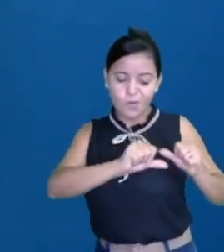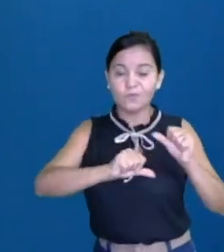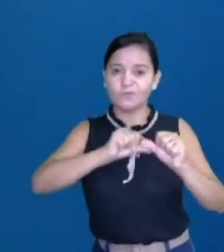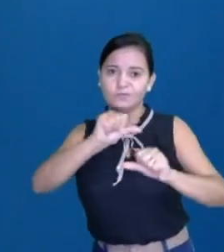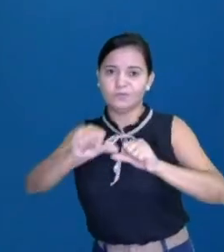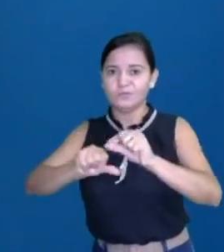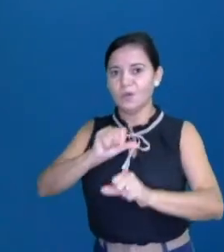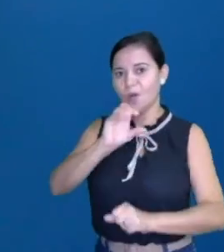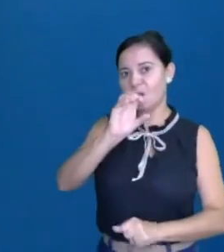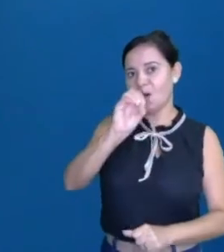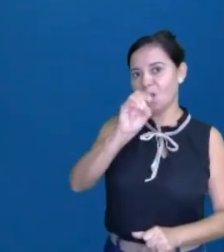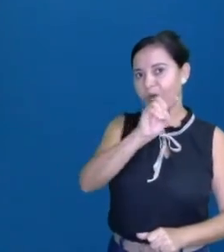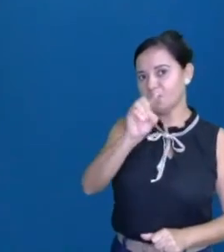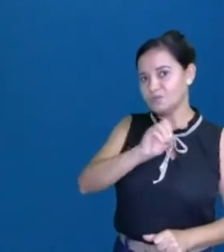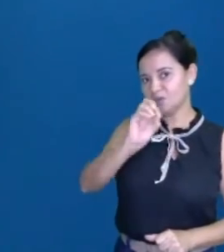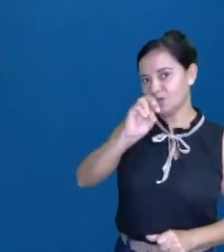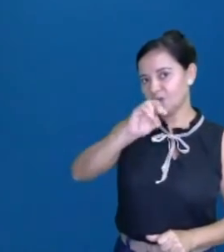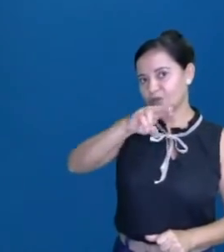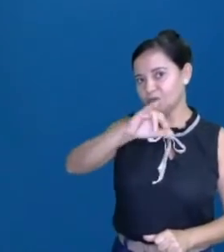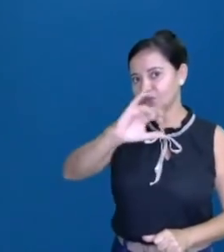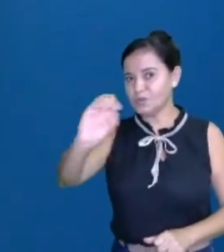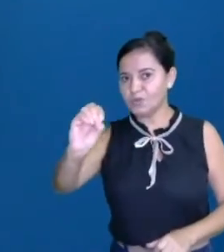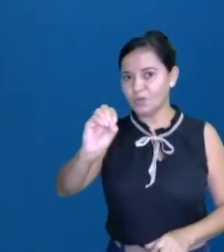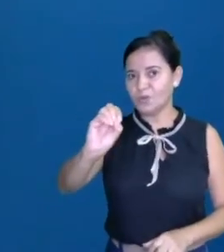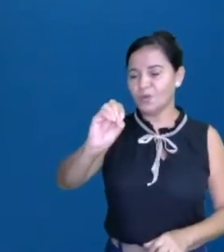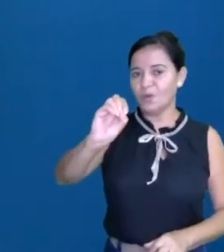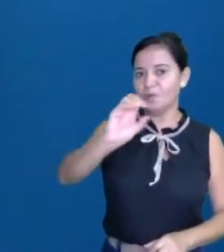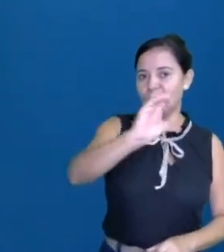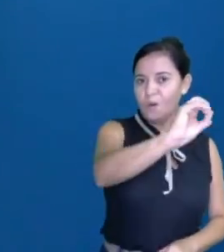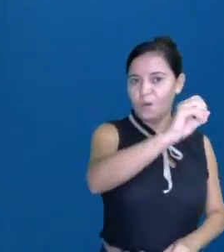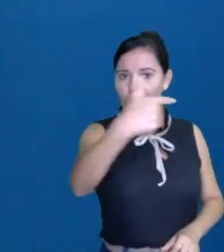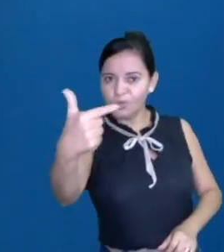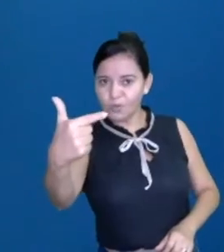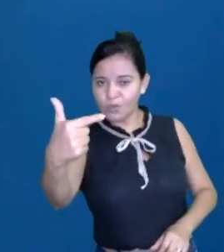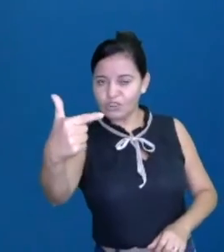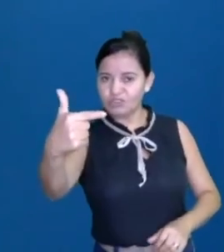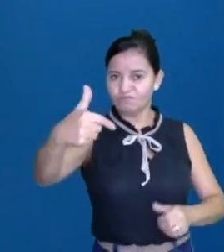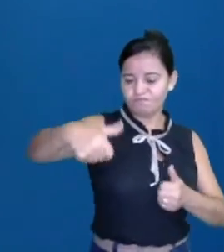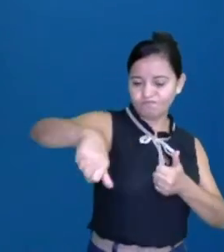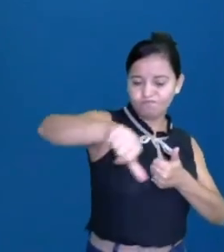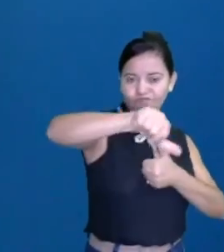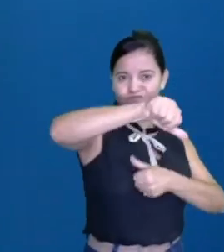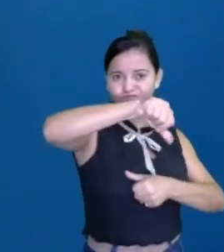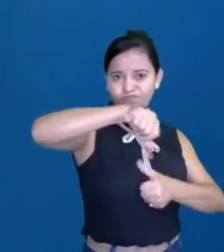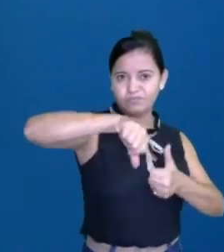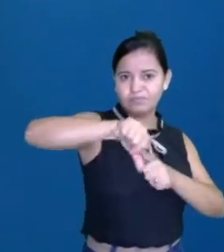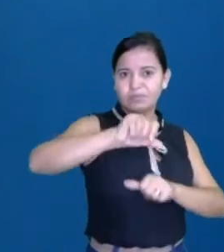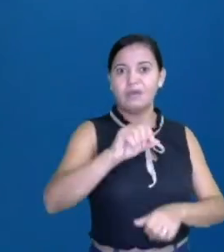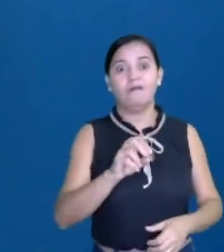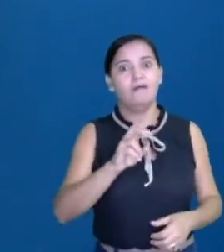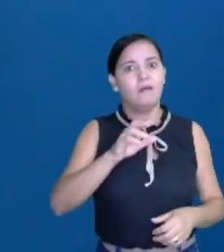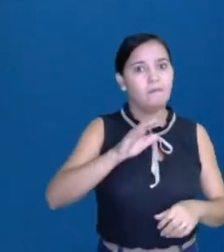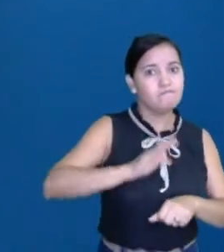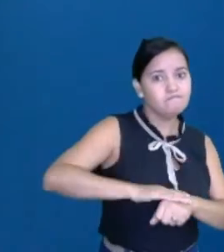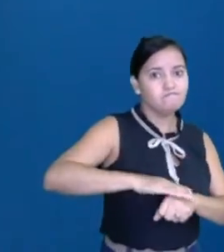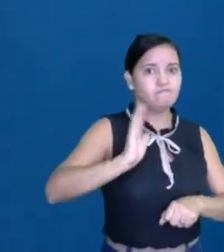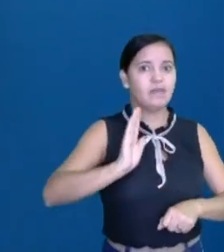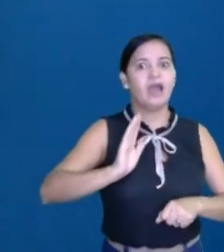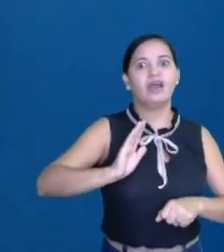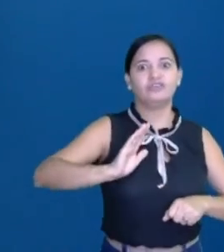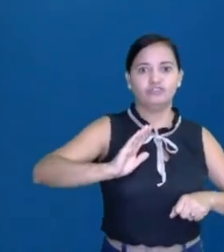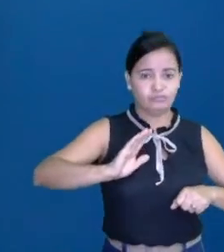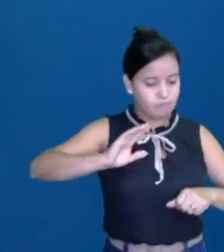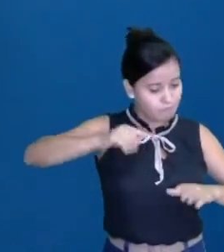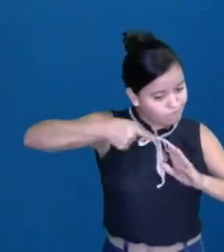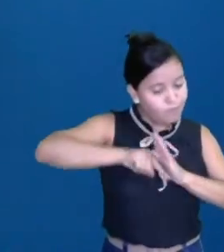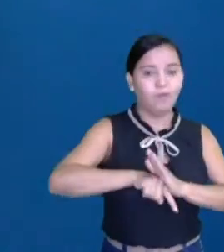desse ozônio para oxigênio, ou seja, separar esse ozônio e aí fazer com que ele se transforme em oxigênio, na ordem de 5 vezes 10 elevado à oitava. É